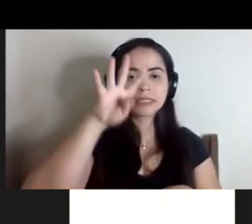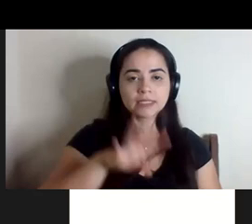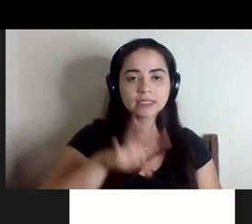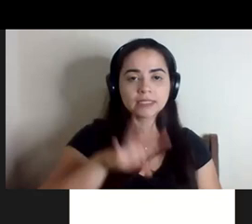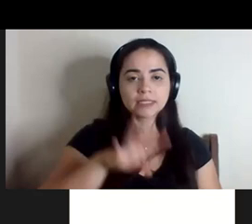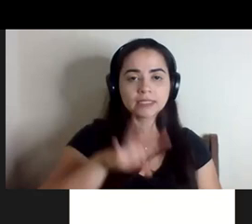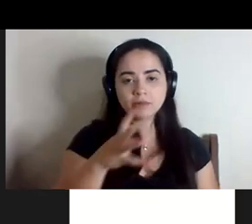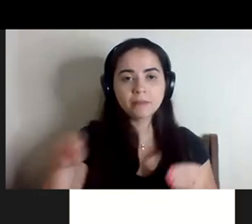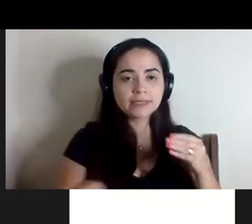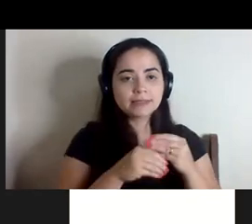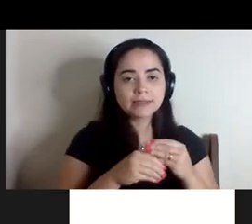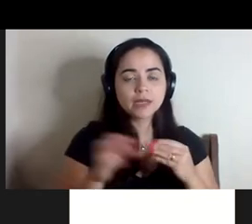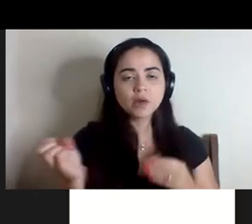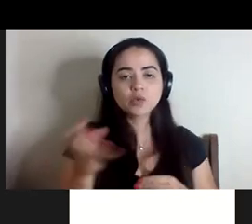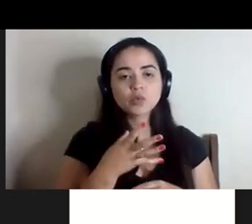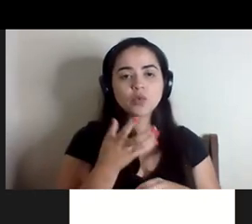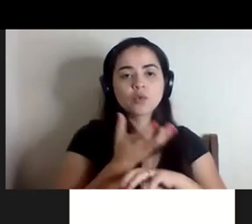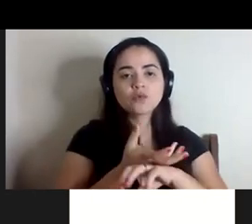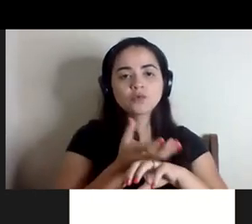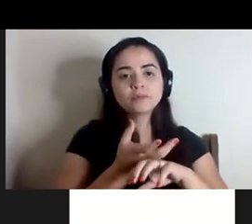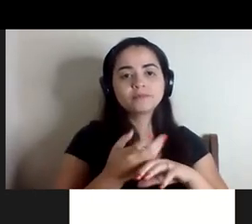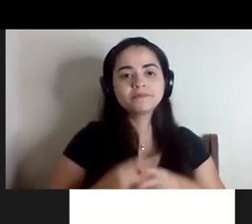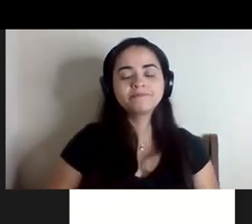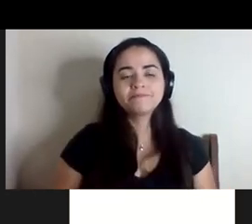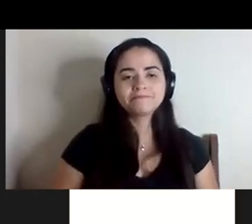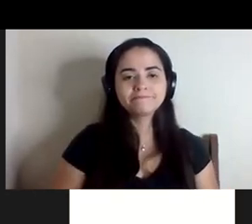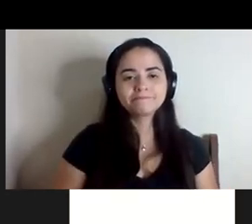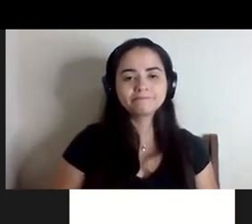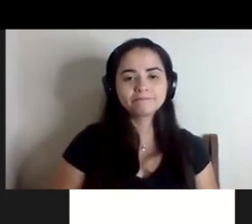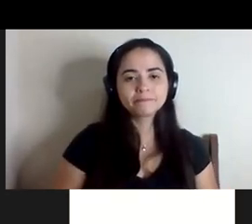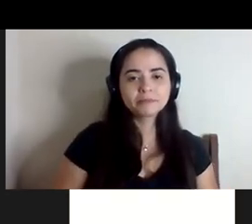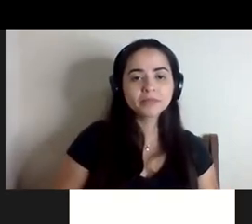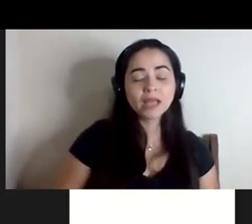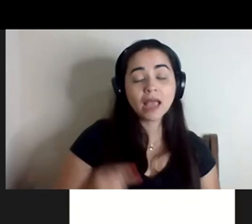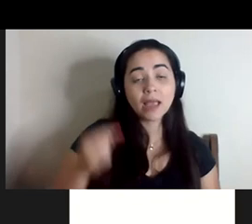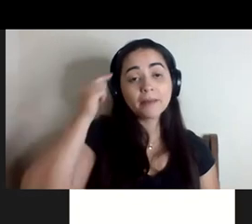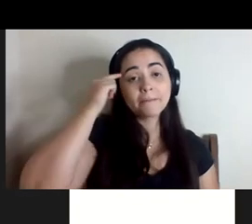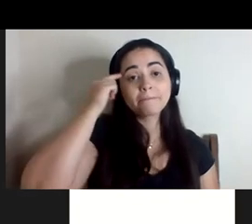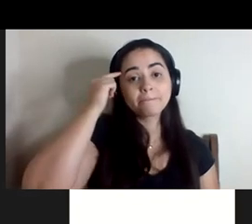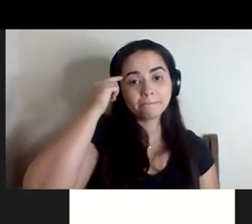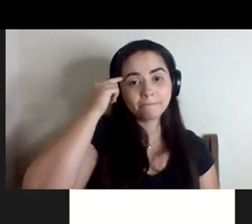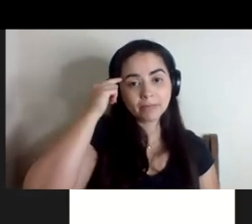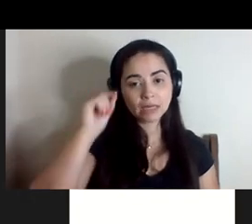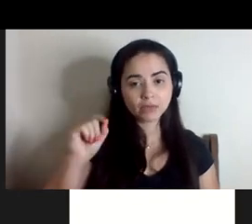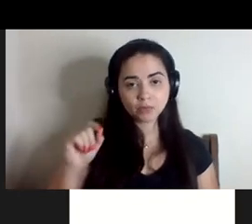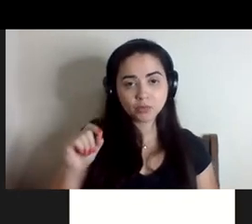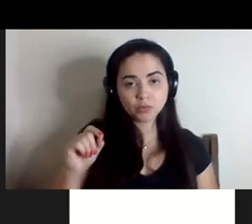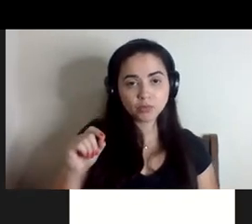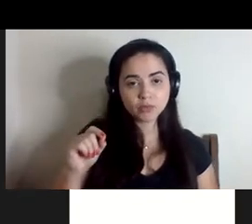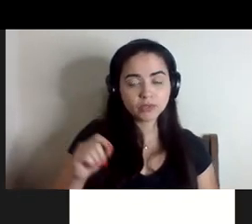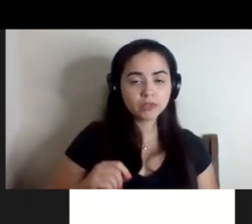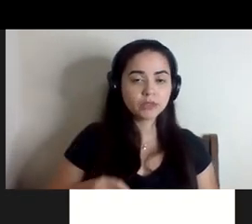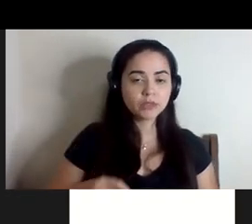poder inserir um novo componente curricular. Então, eu fico imaginando, assim, isso